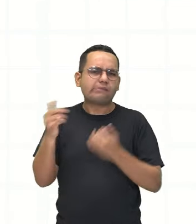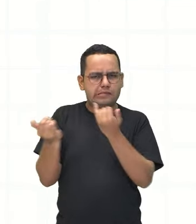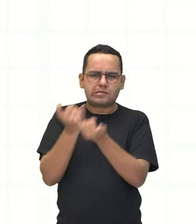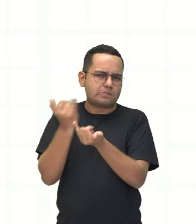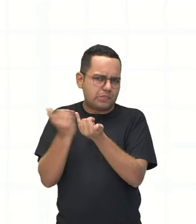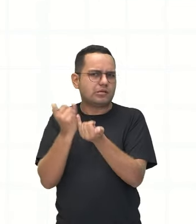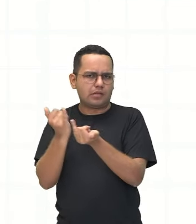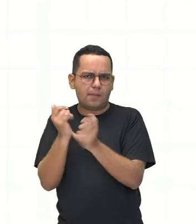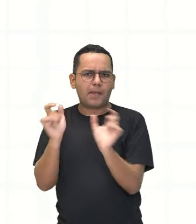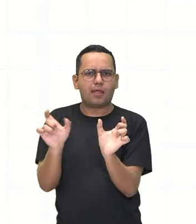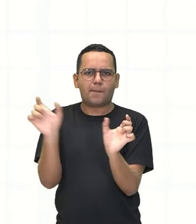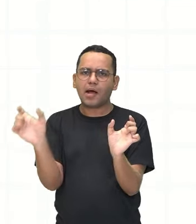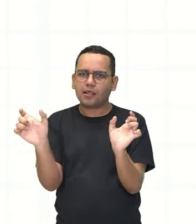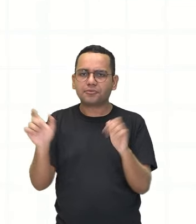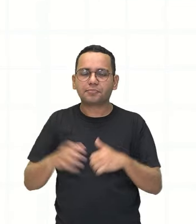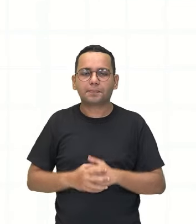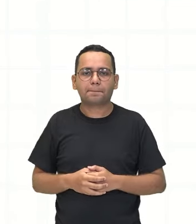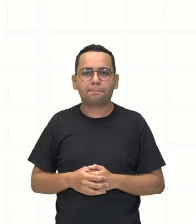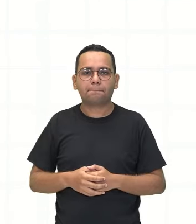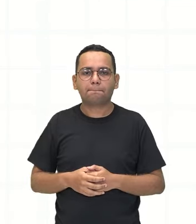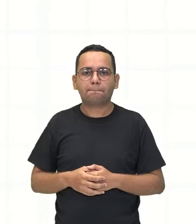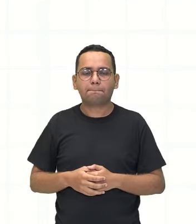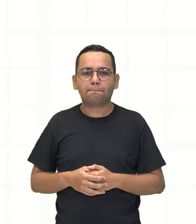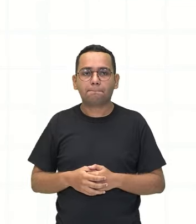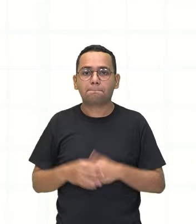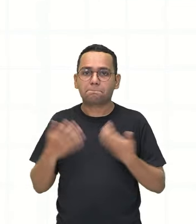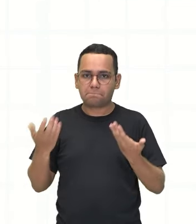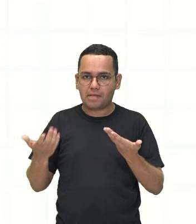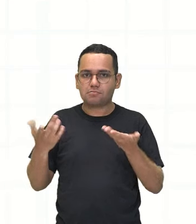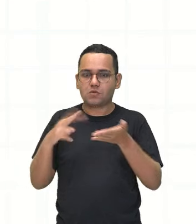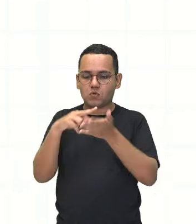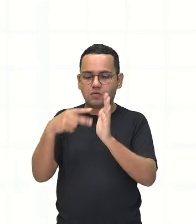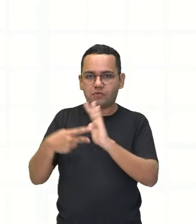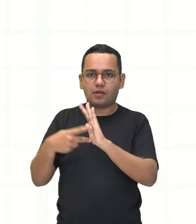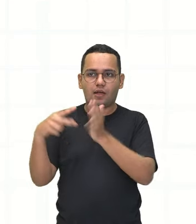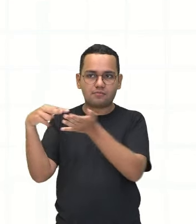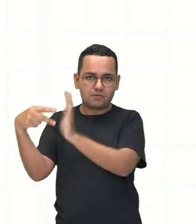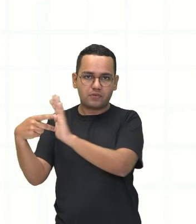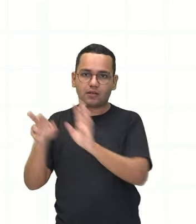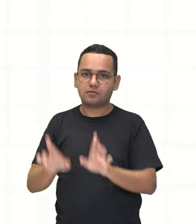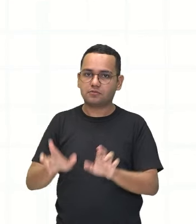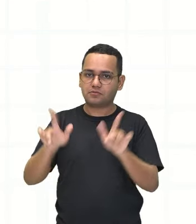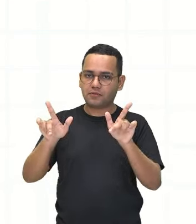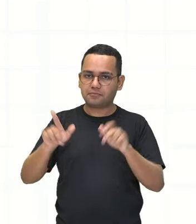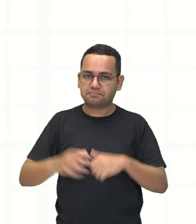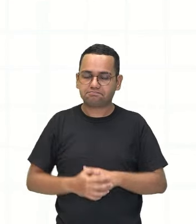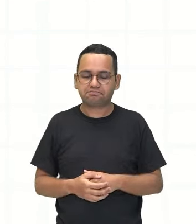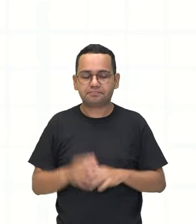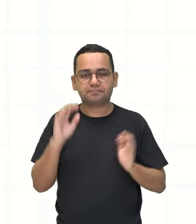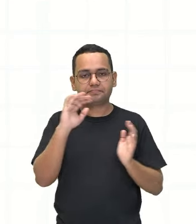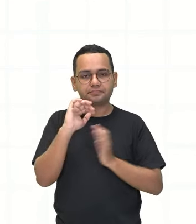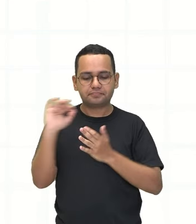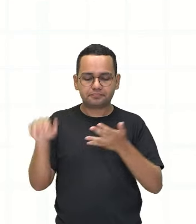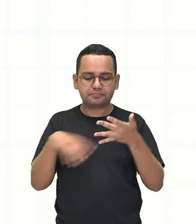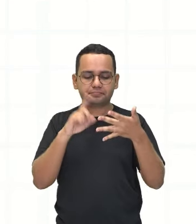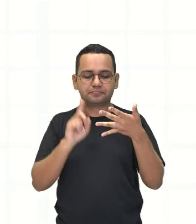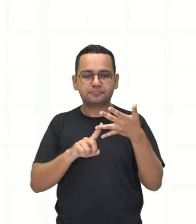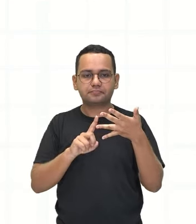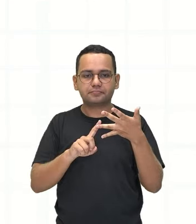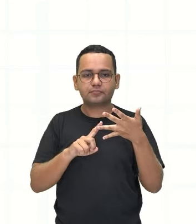é? Mas elas têm um coletivo diferente. A palavra